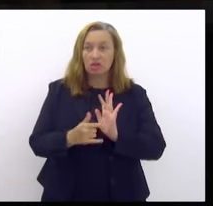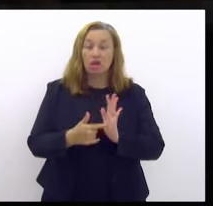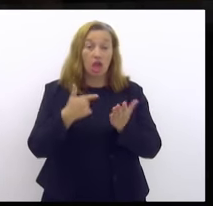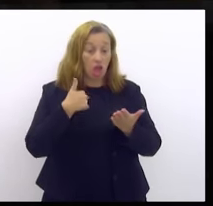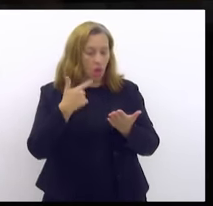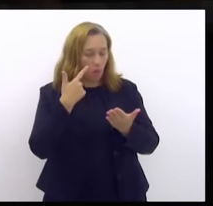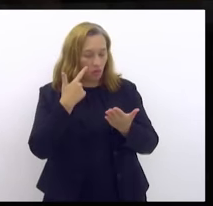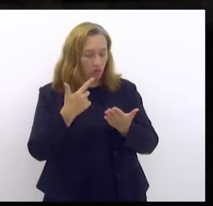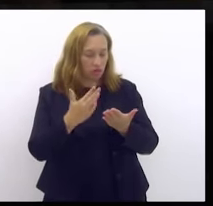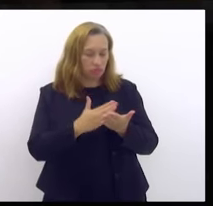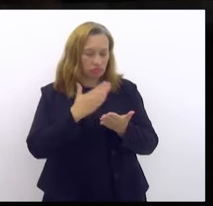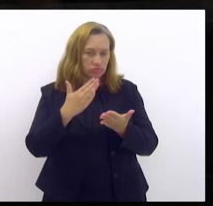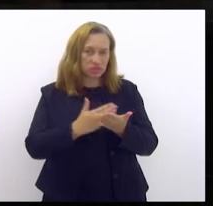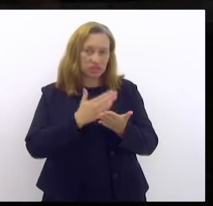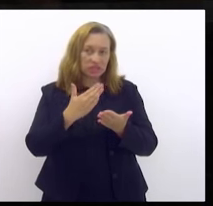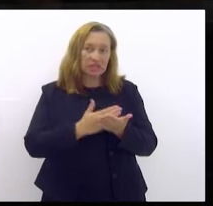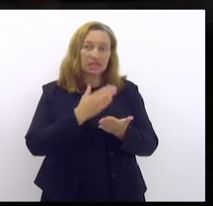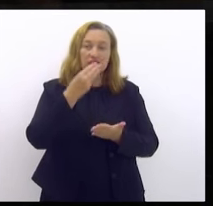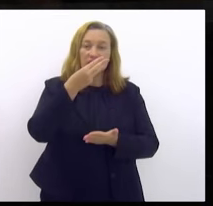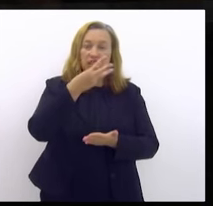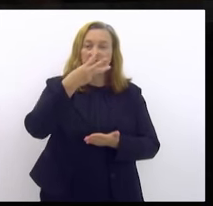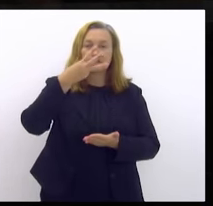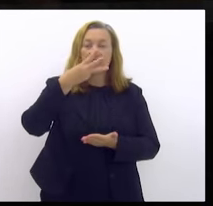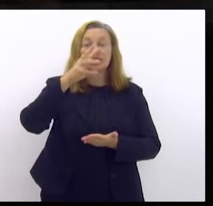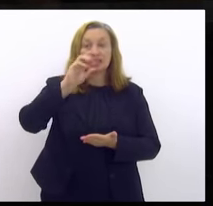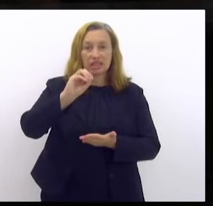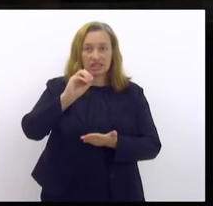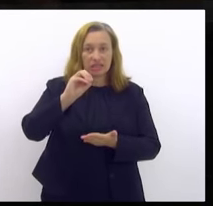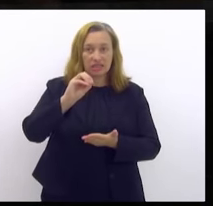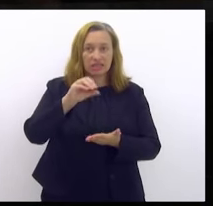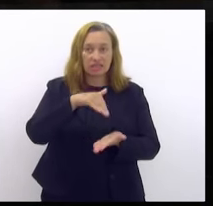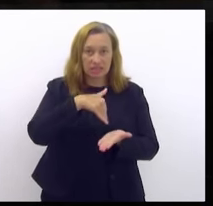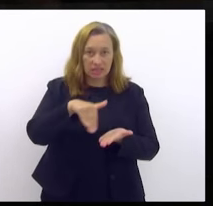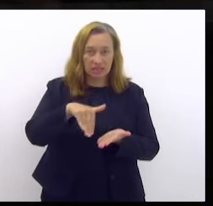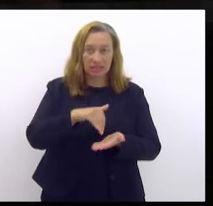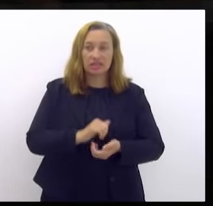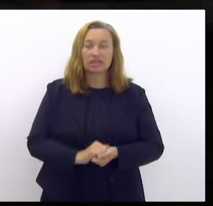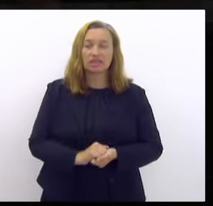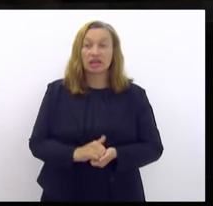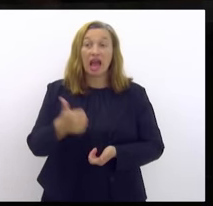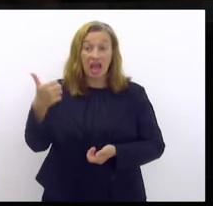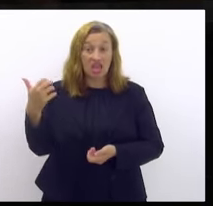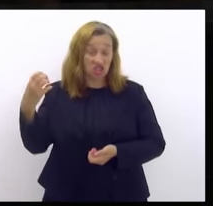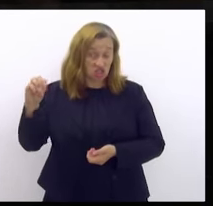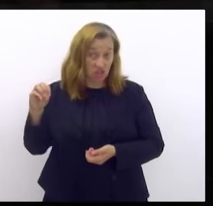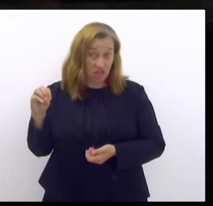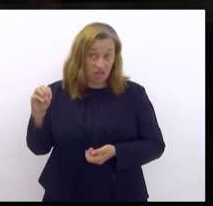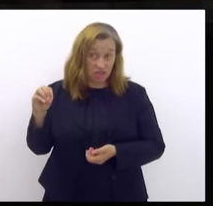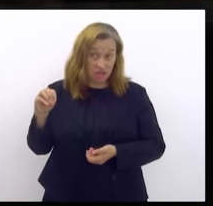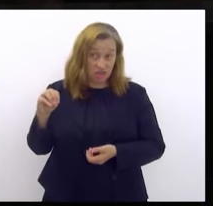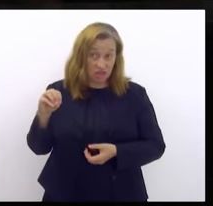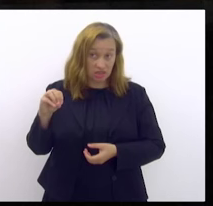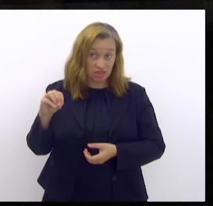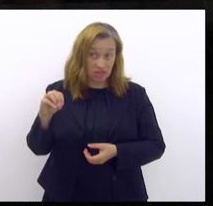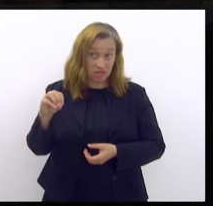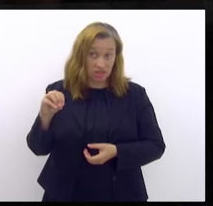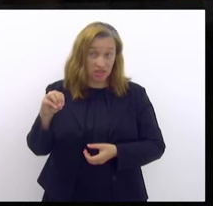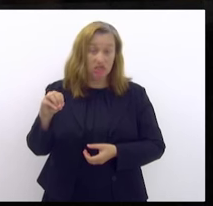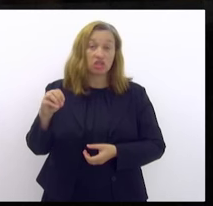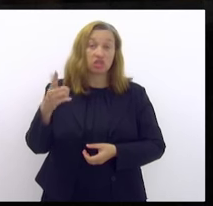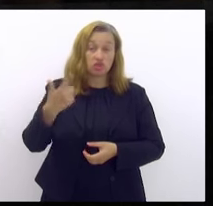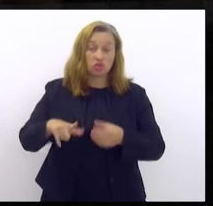temos 30 secretarias, inclusive as 10 que estão sendo